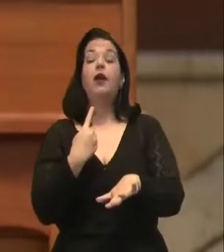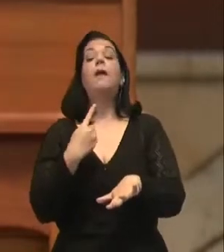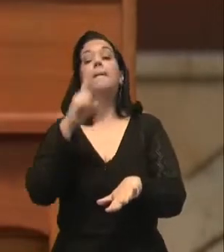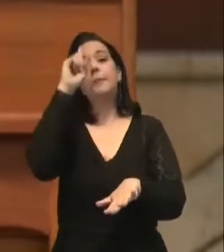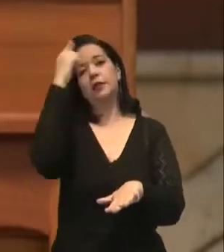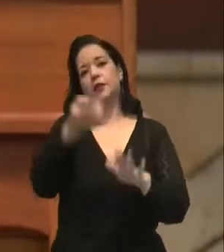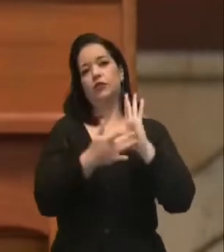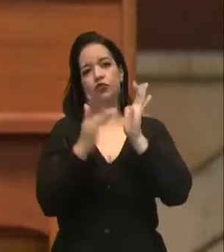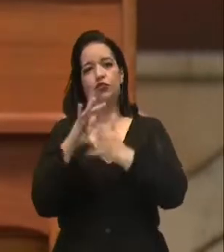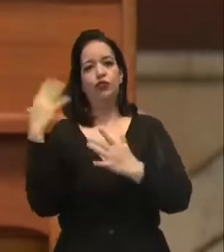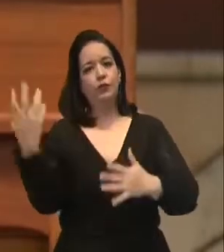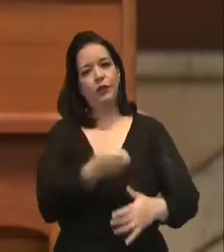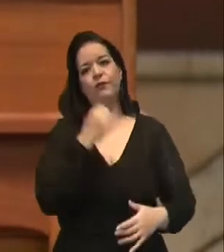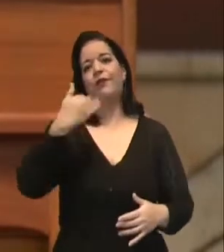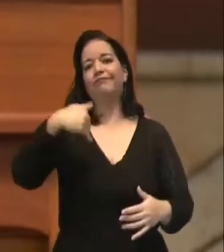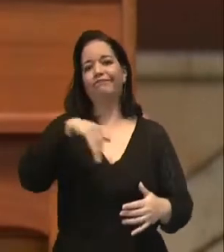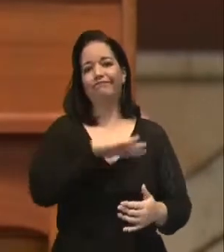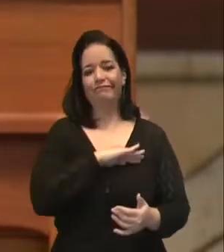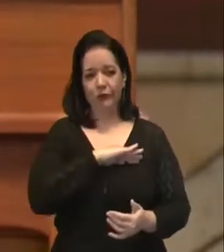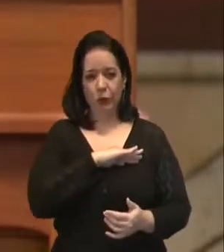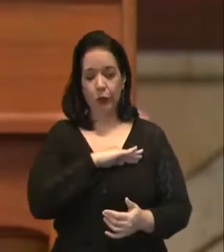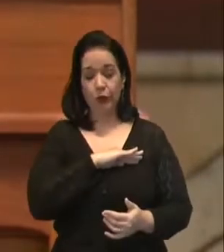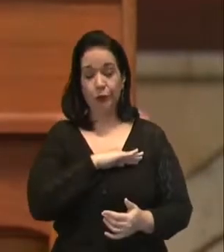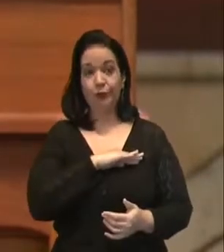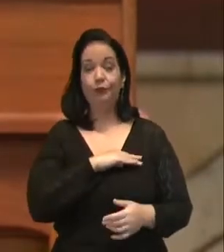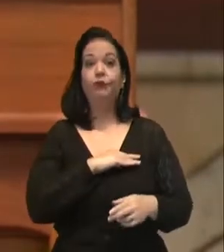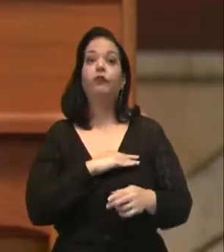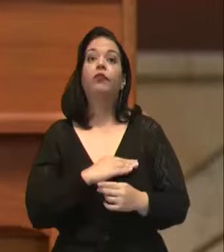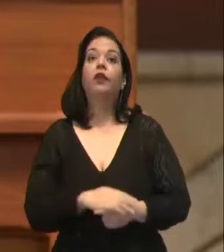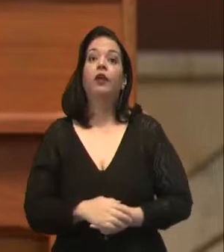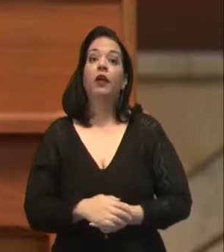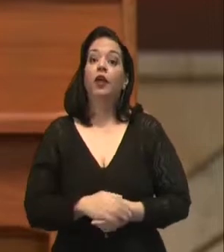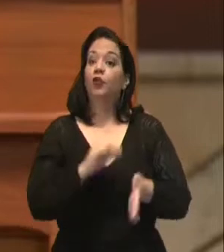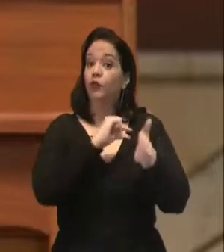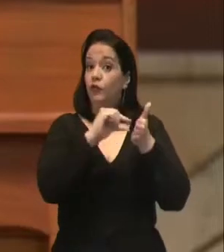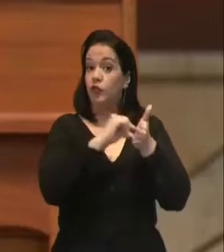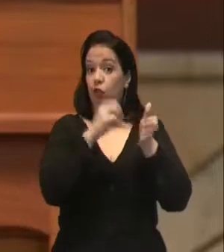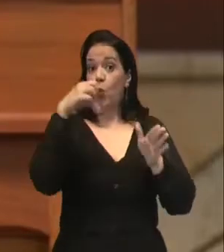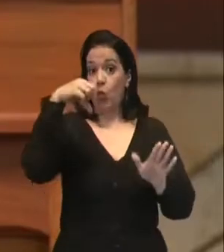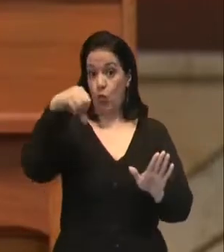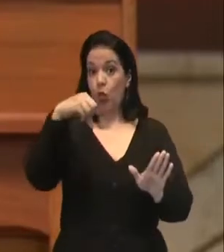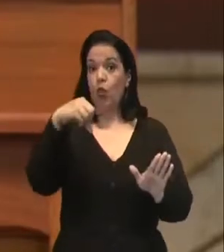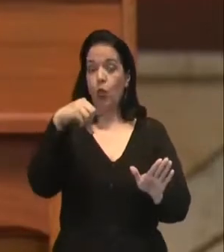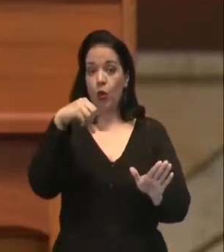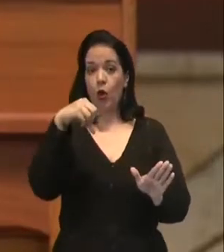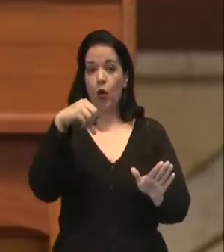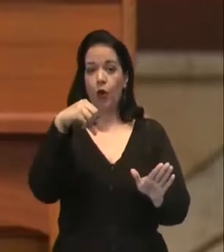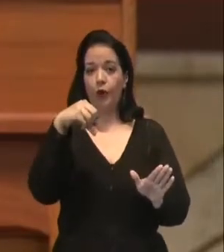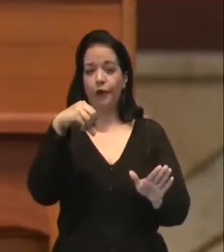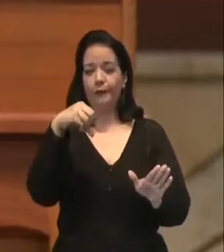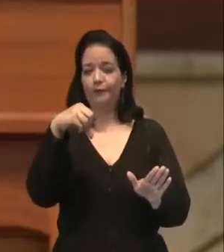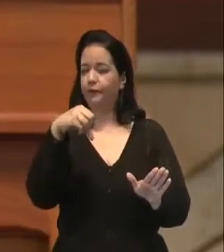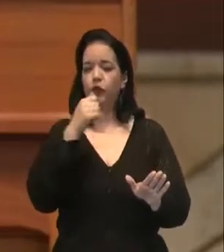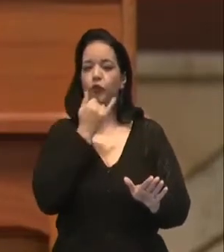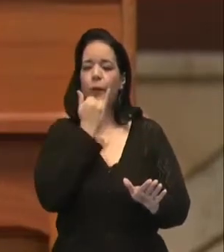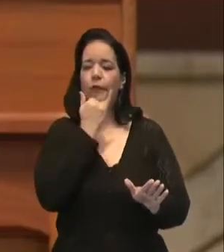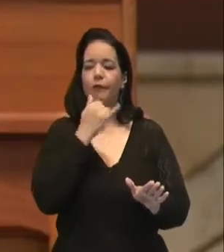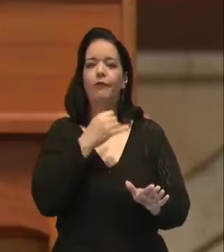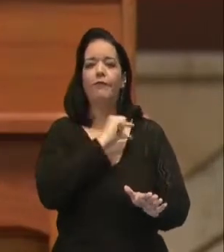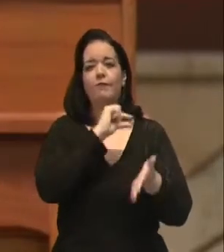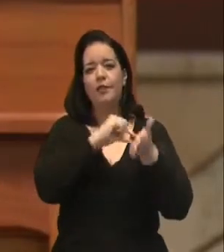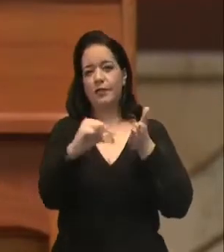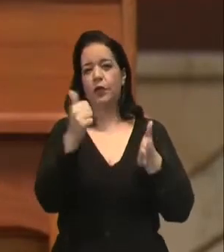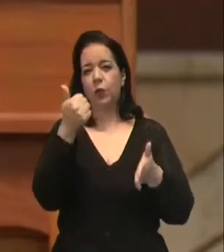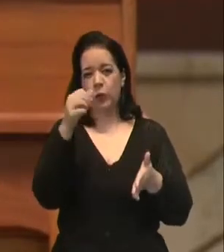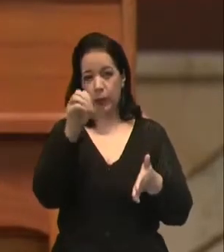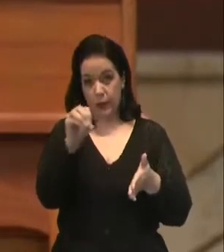lemos lá no verso 9, que aprove a Deus convergir todas as coisas, verso 10, de fazer convergir